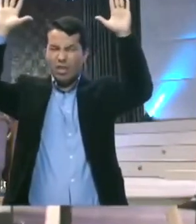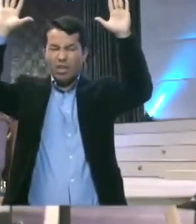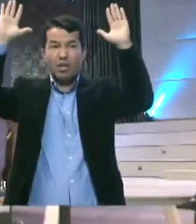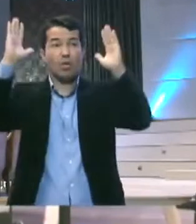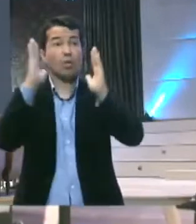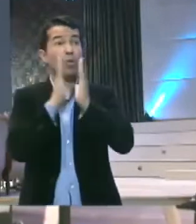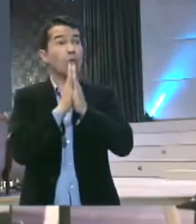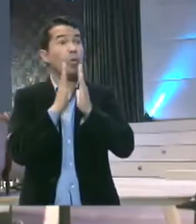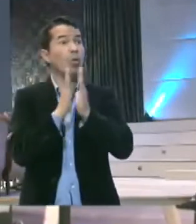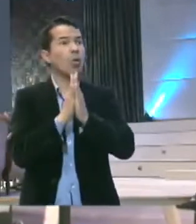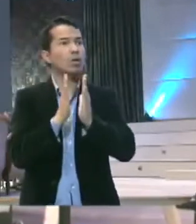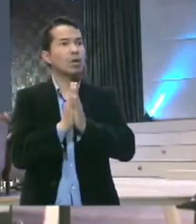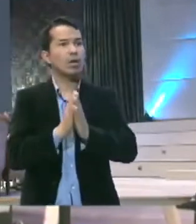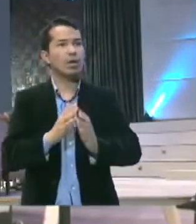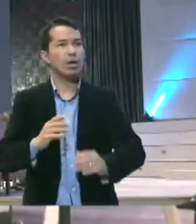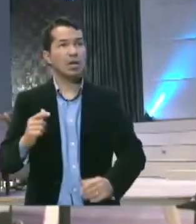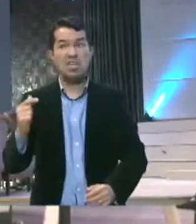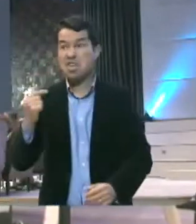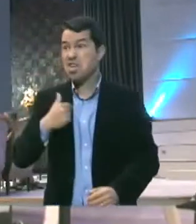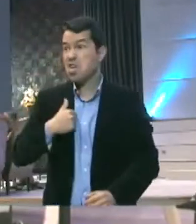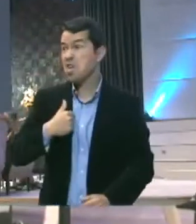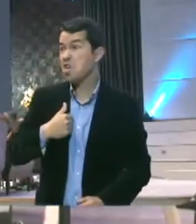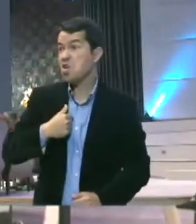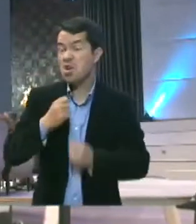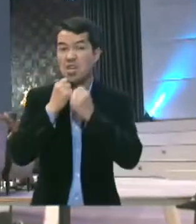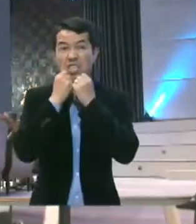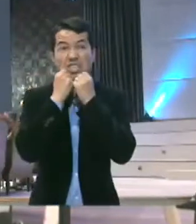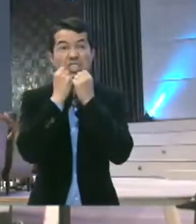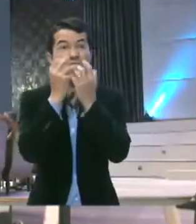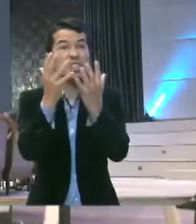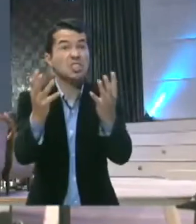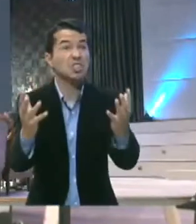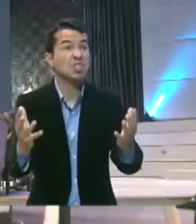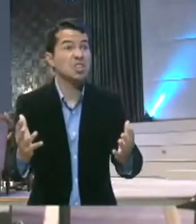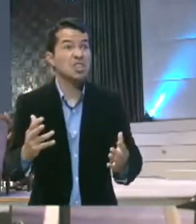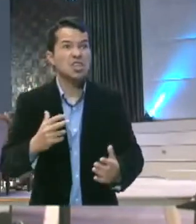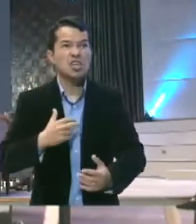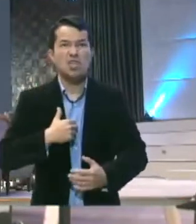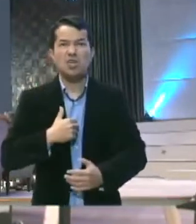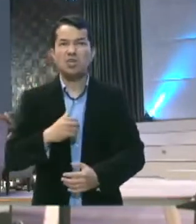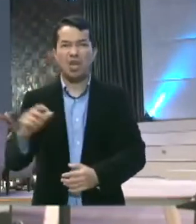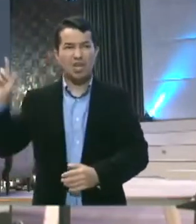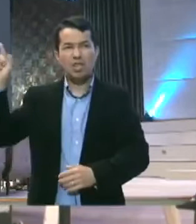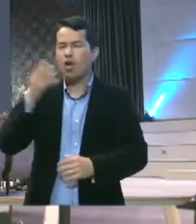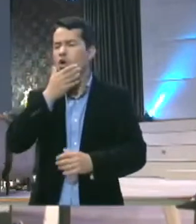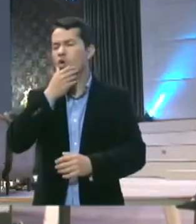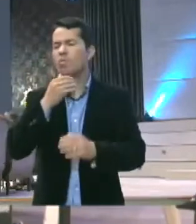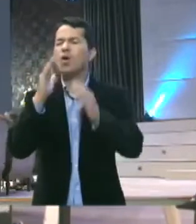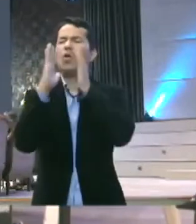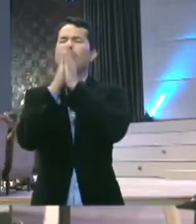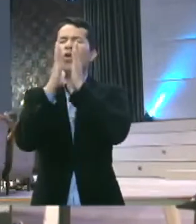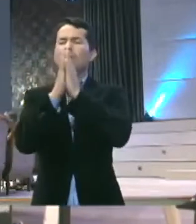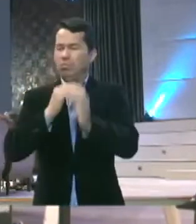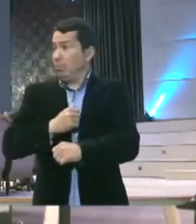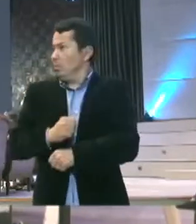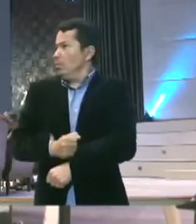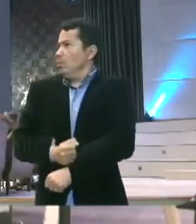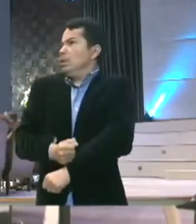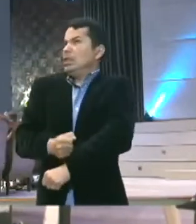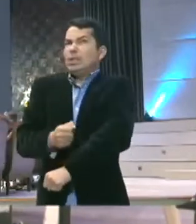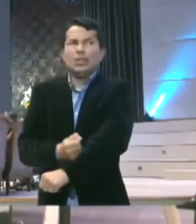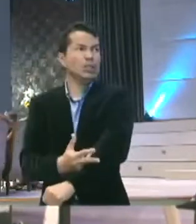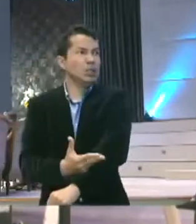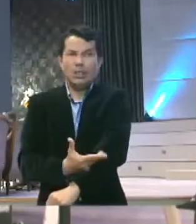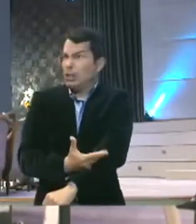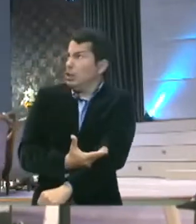amigos quando aquele homem começou a sabe quando você sente a unção de deus passando naquele lugar era um